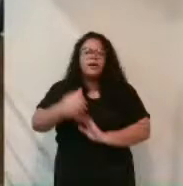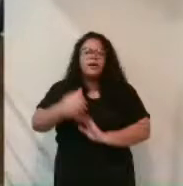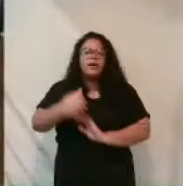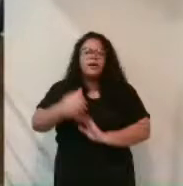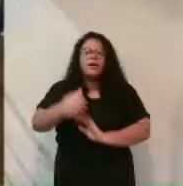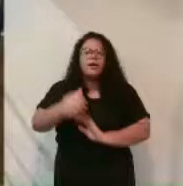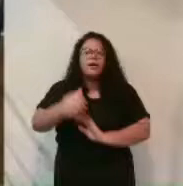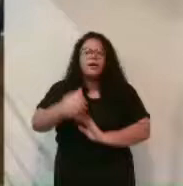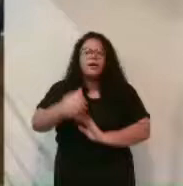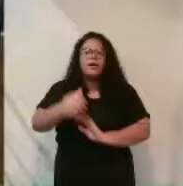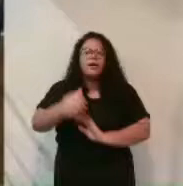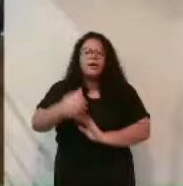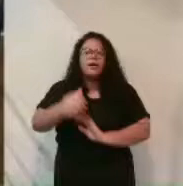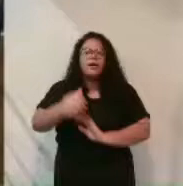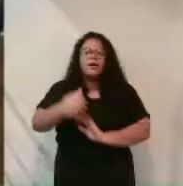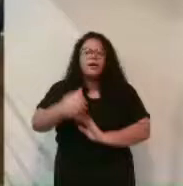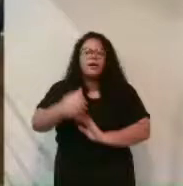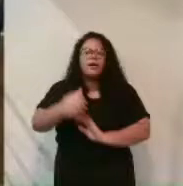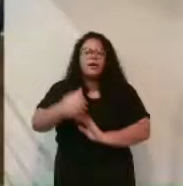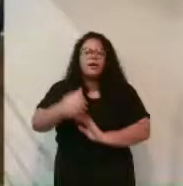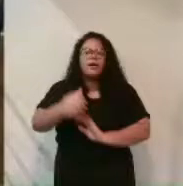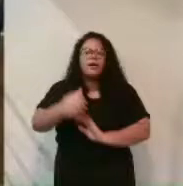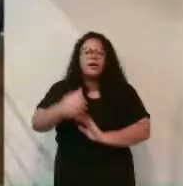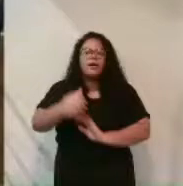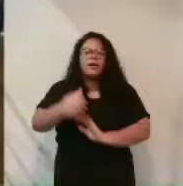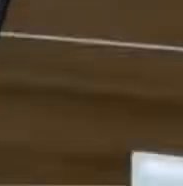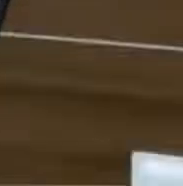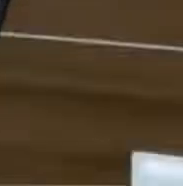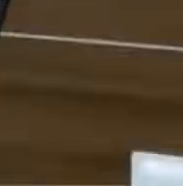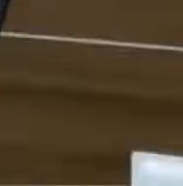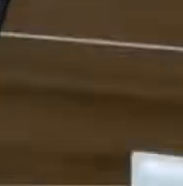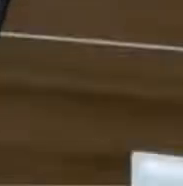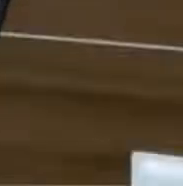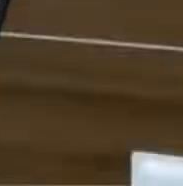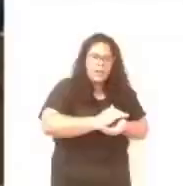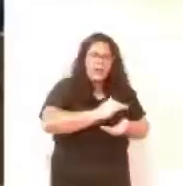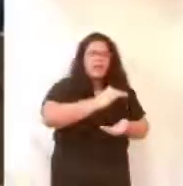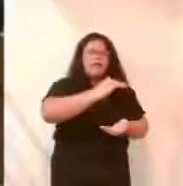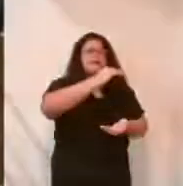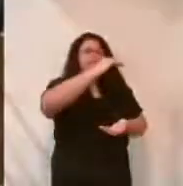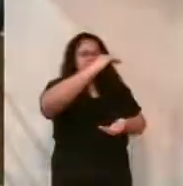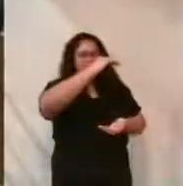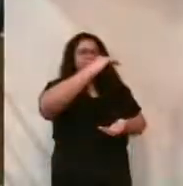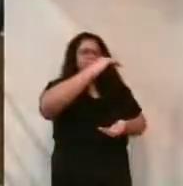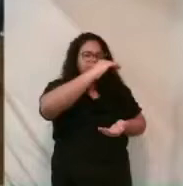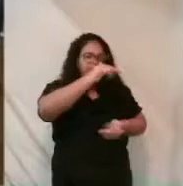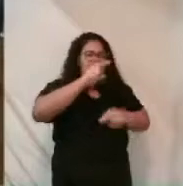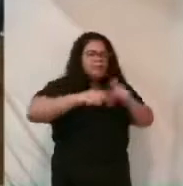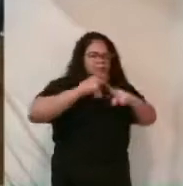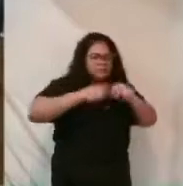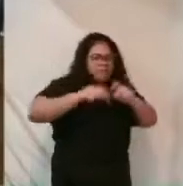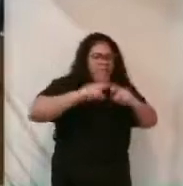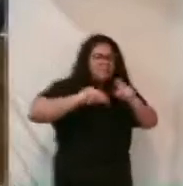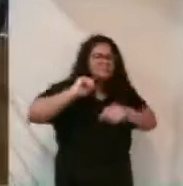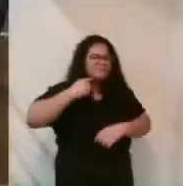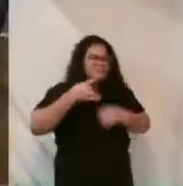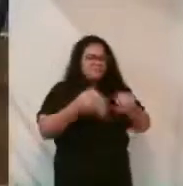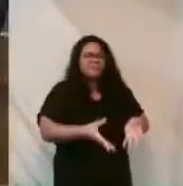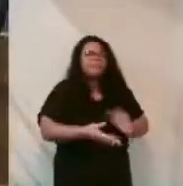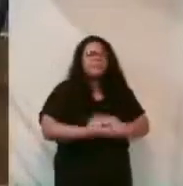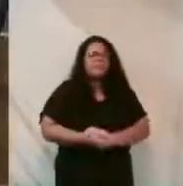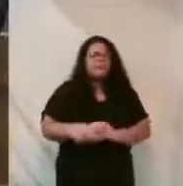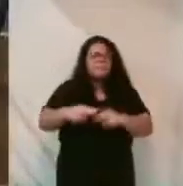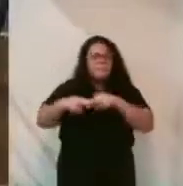de produtos, né, e de possíveis resíduos em cada uma das tipologias, né, por exemplo, das